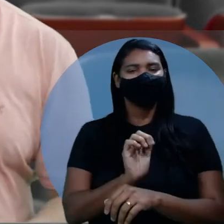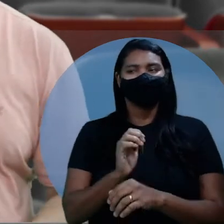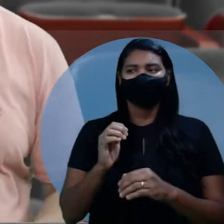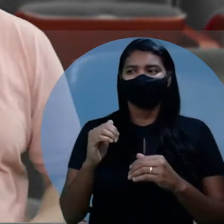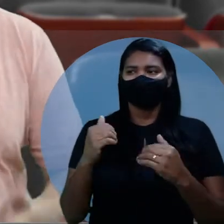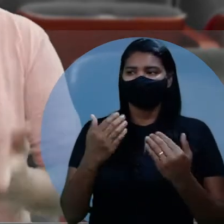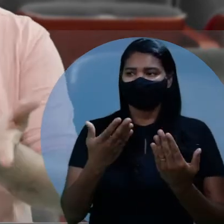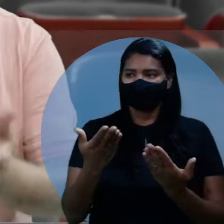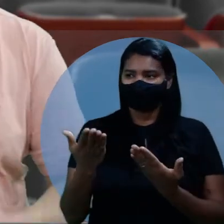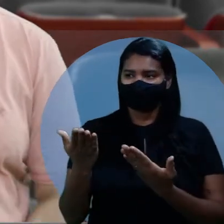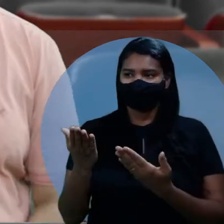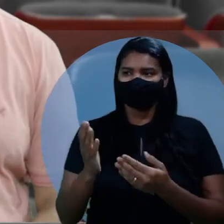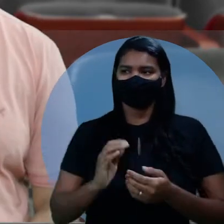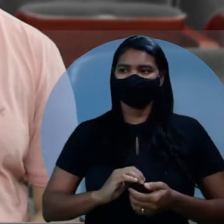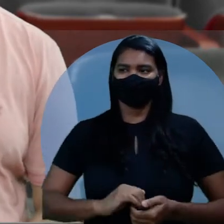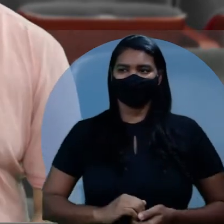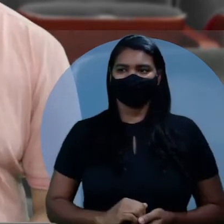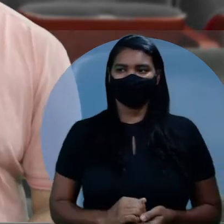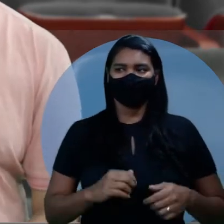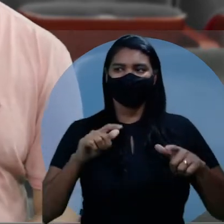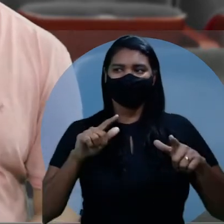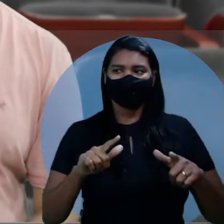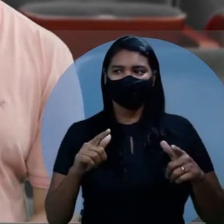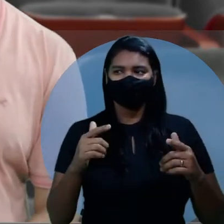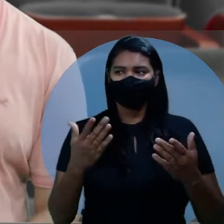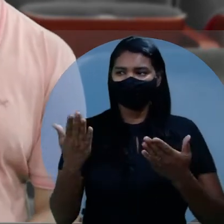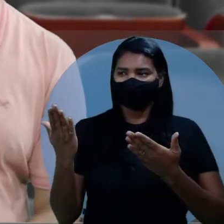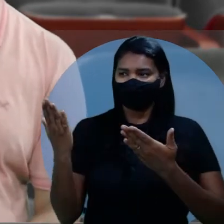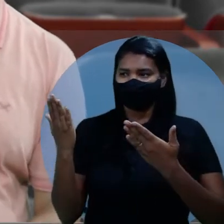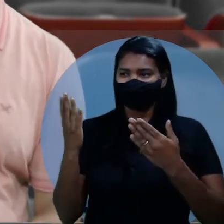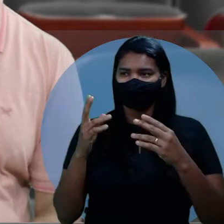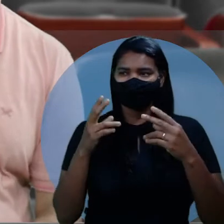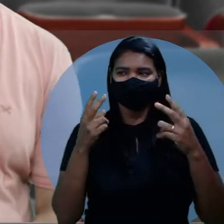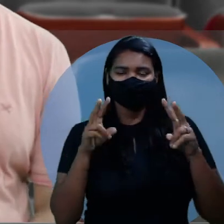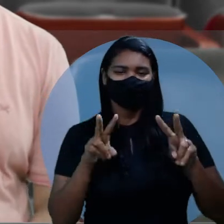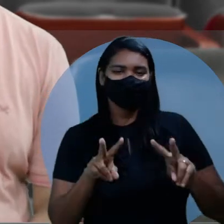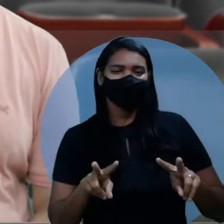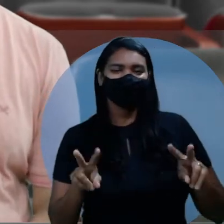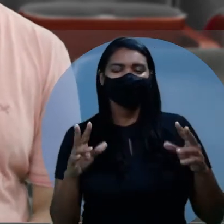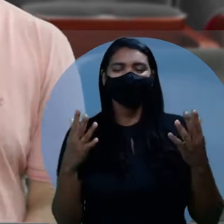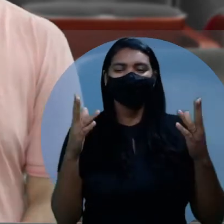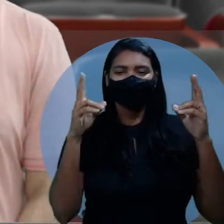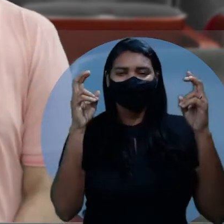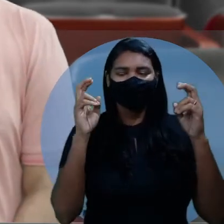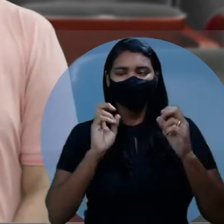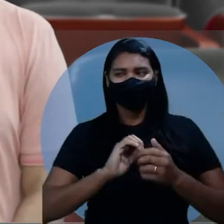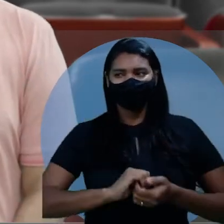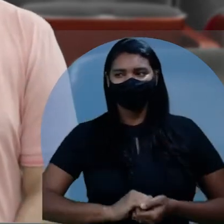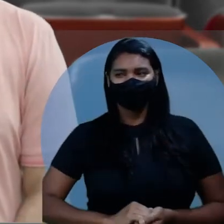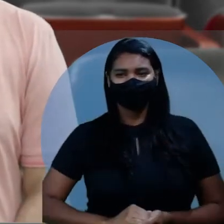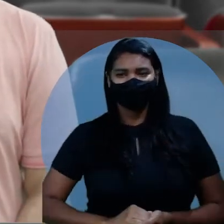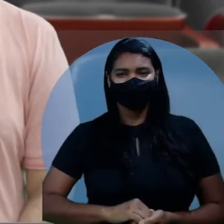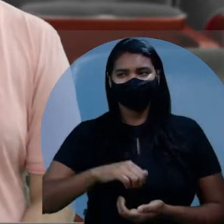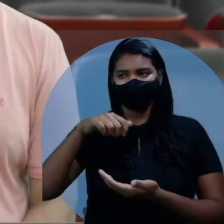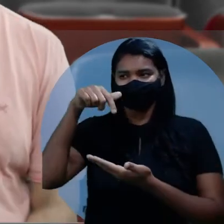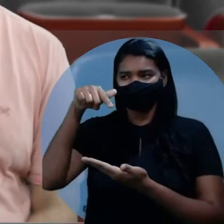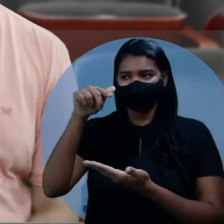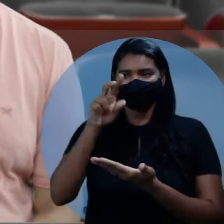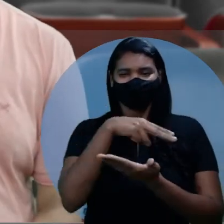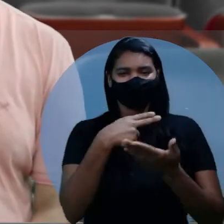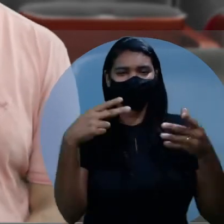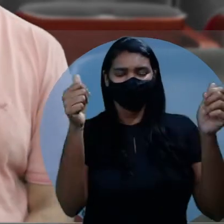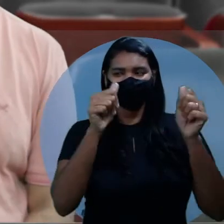cenário, professor, já dá para adiantar ao nosso estudante e aos nossos professores qual é o tema, é a sétima arte. É a sétima